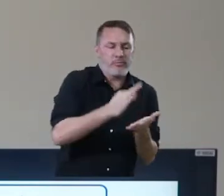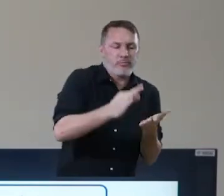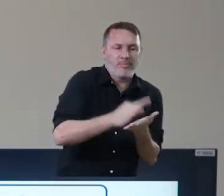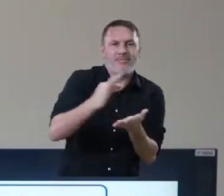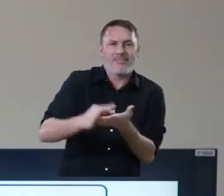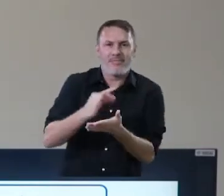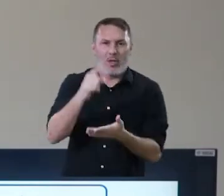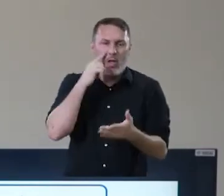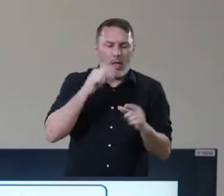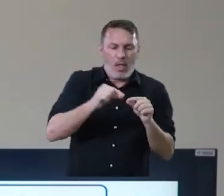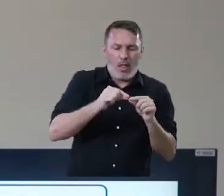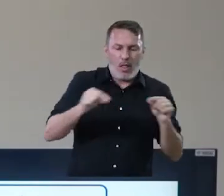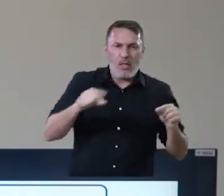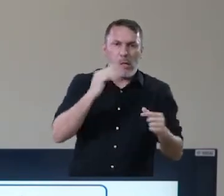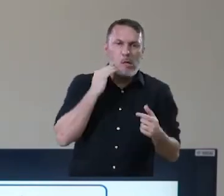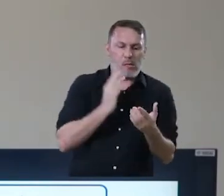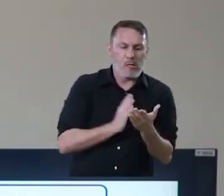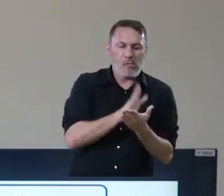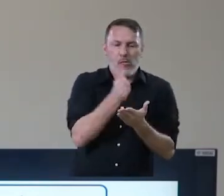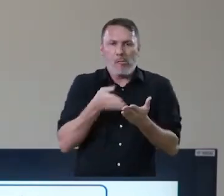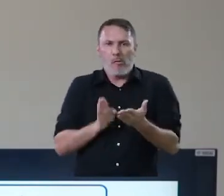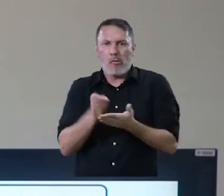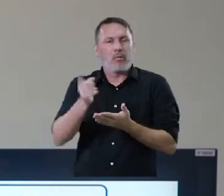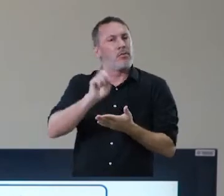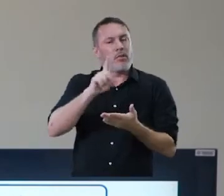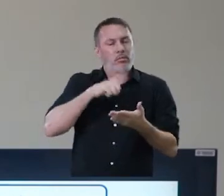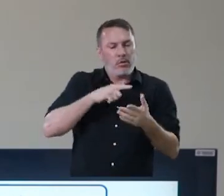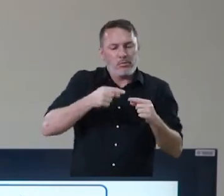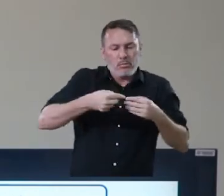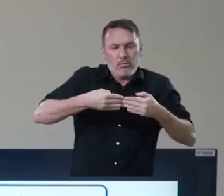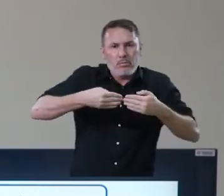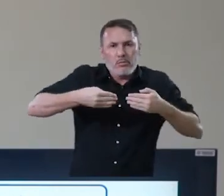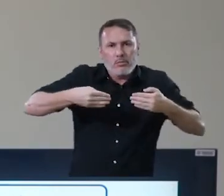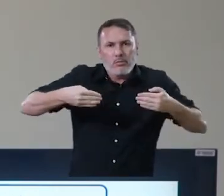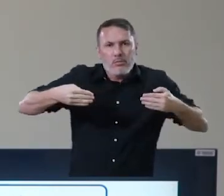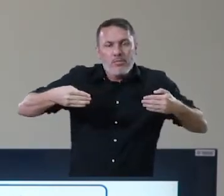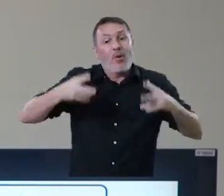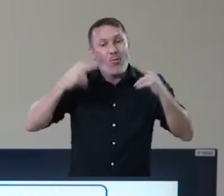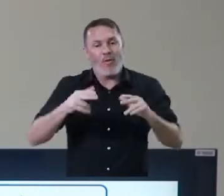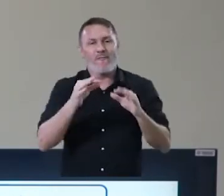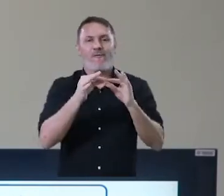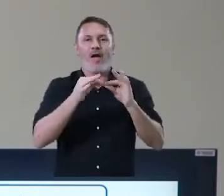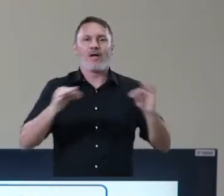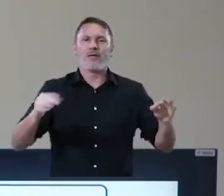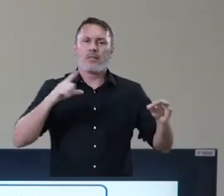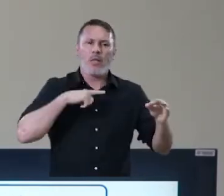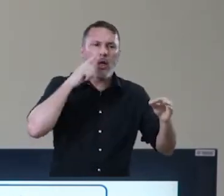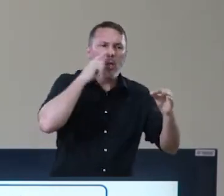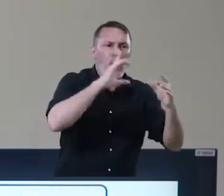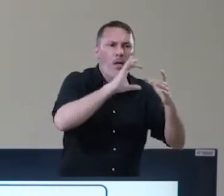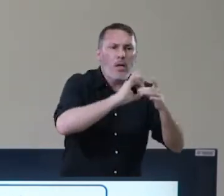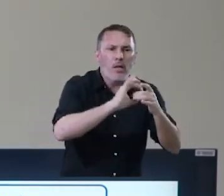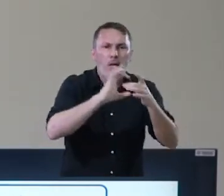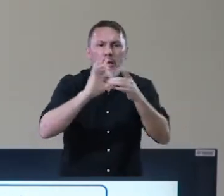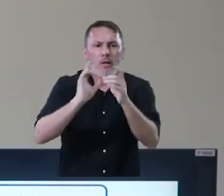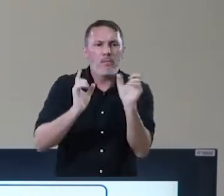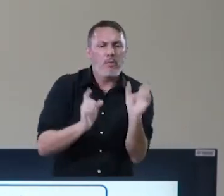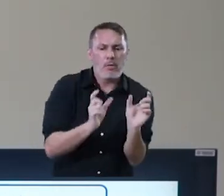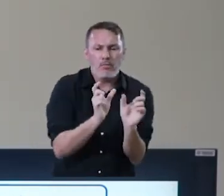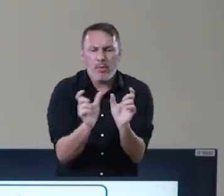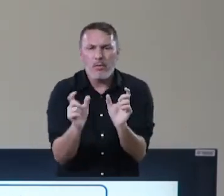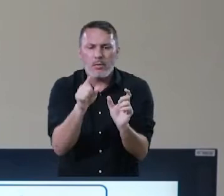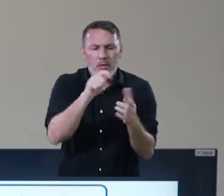coesão é essa linha, né, são mecanismos que vão ligar uma frase à outra, são mecanismos que vão ligar para vocês,